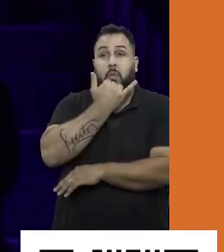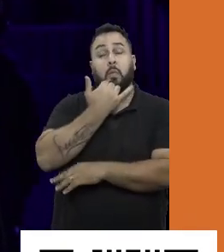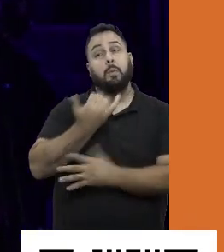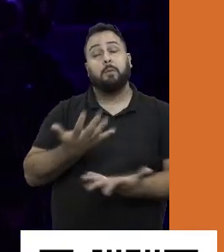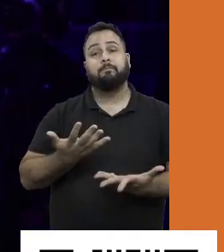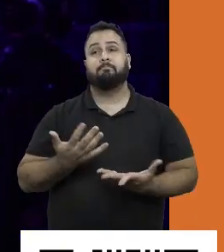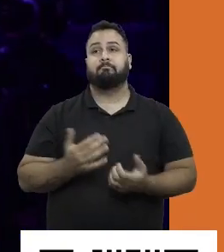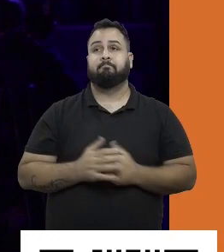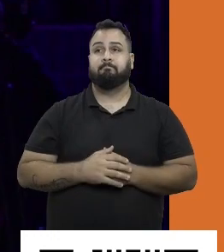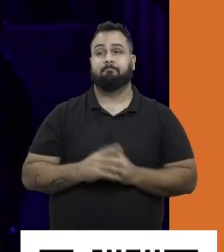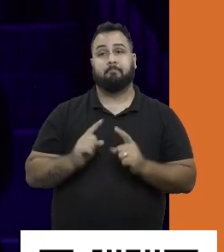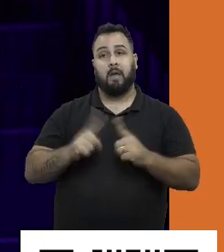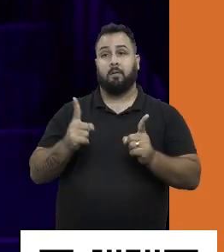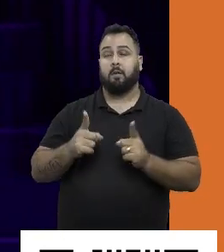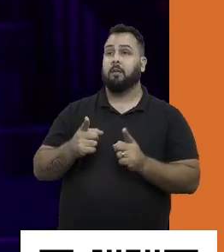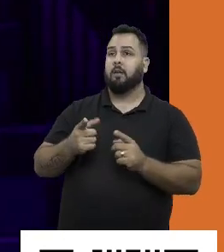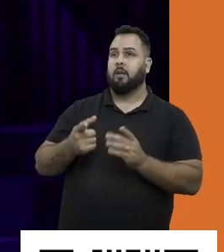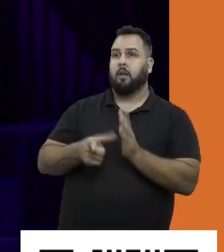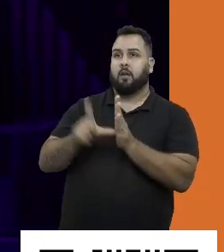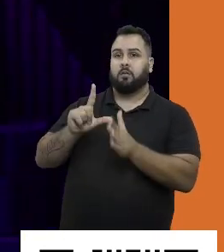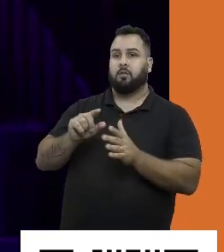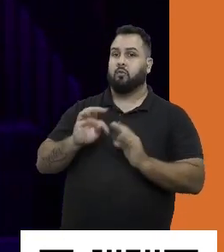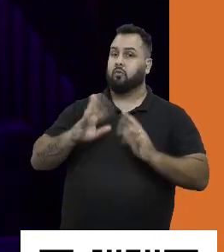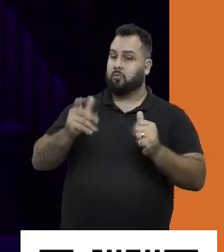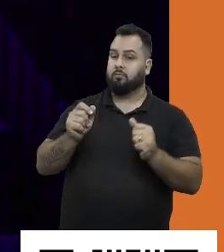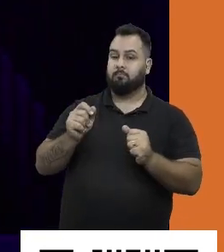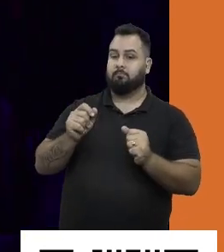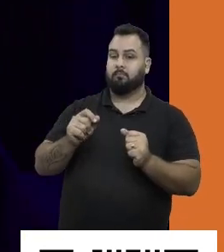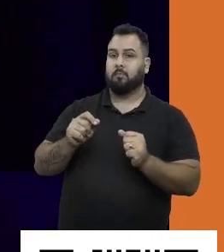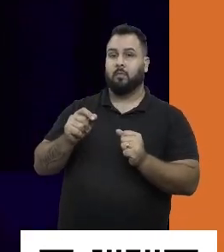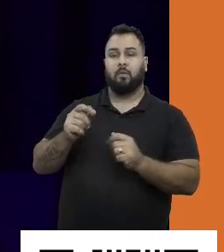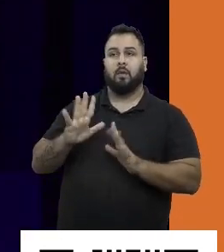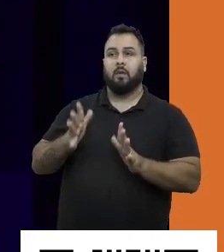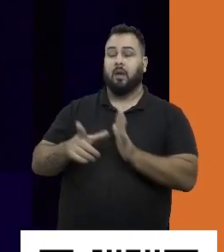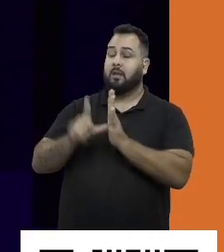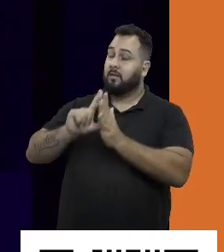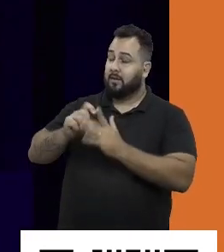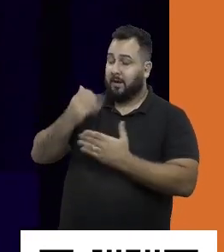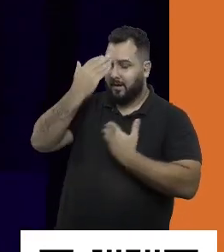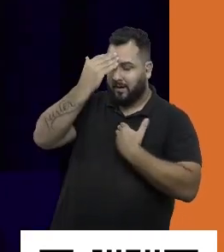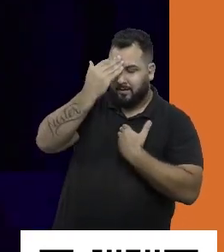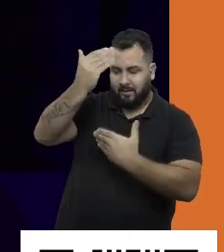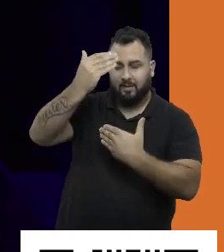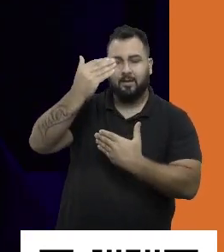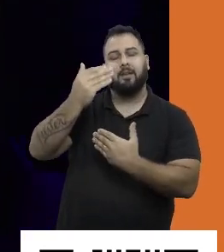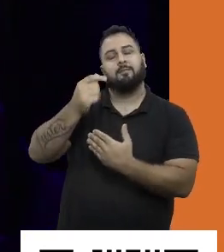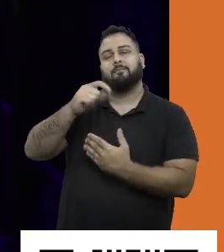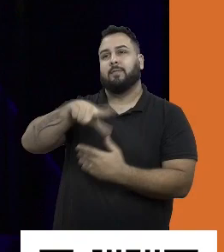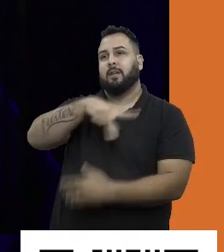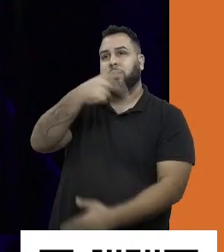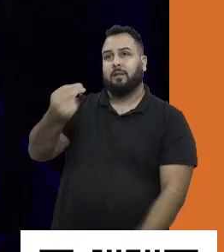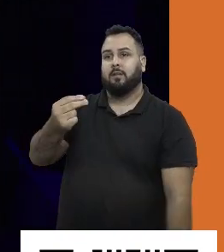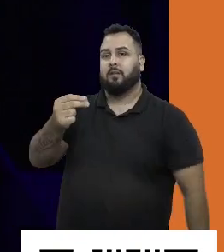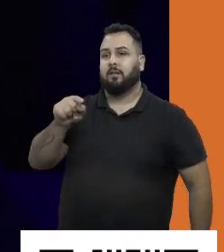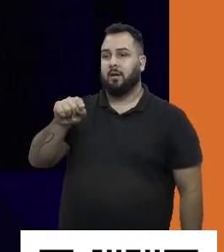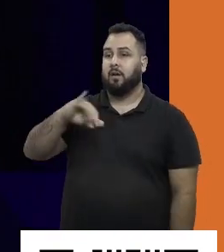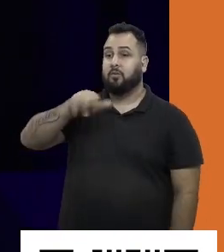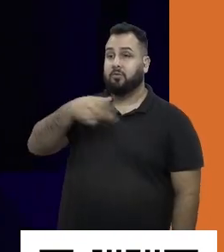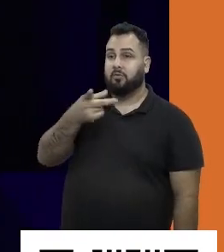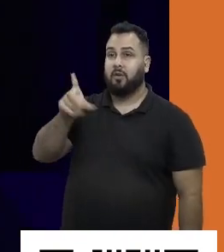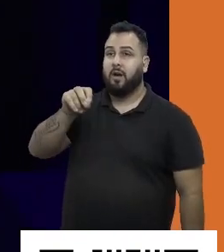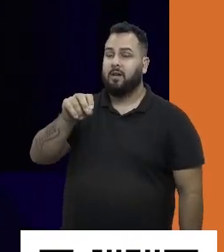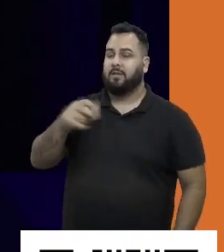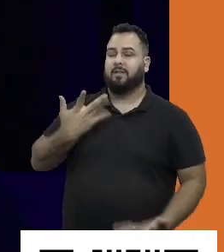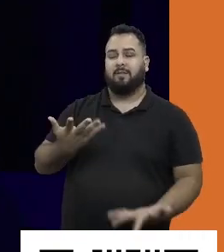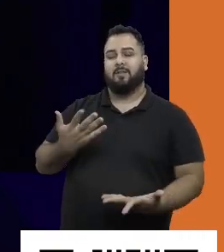mas acho que antes de tudo eu queria agradecer o time Senac pela parceria Joãozinho a gente teve junto no web summith